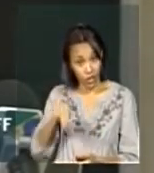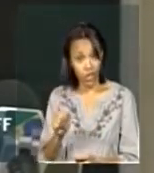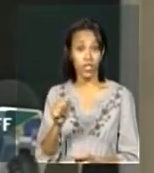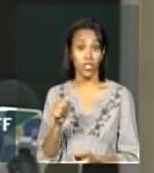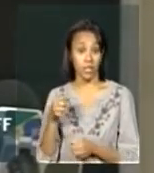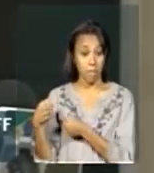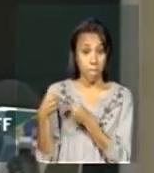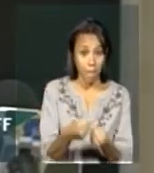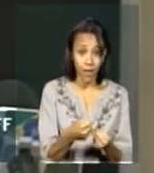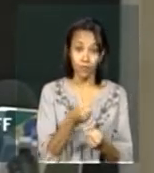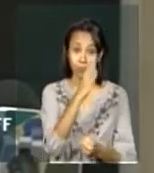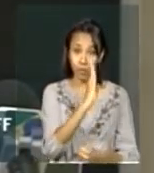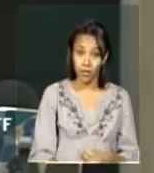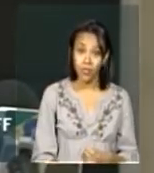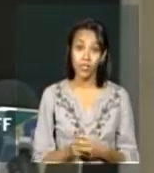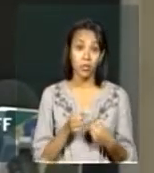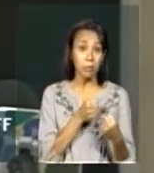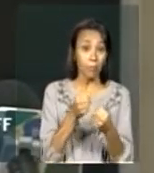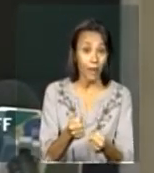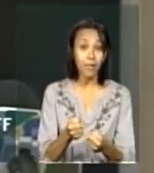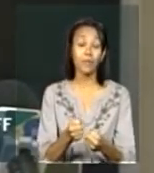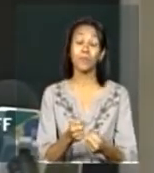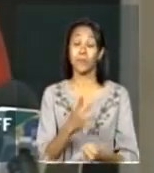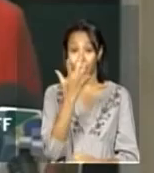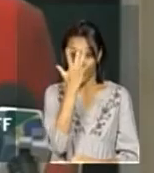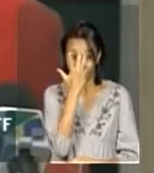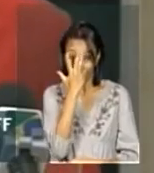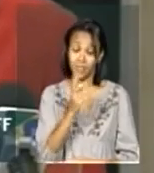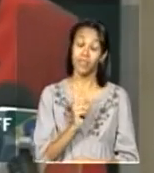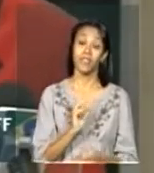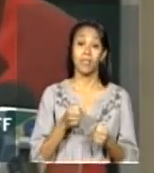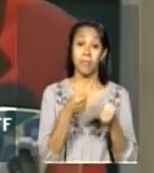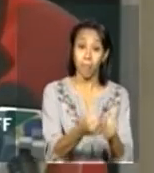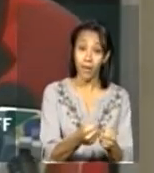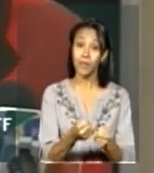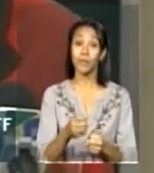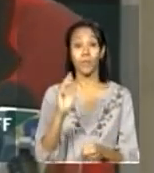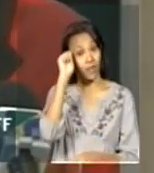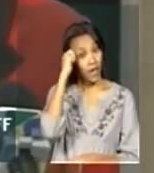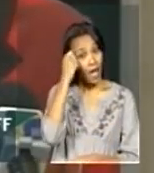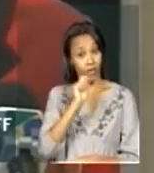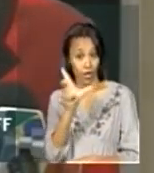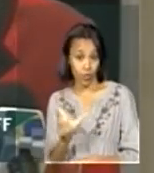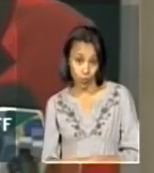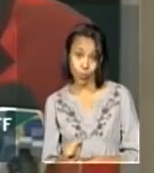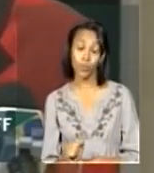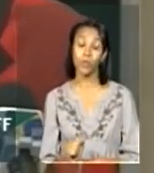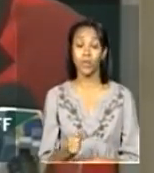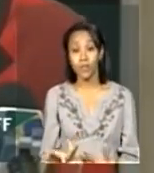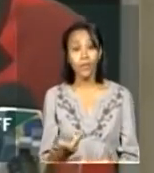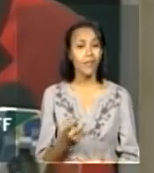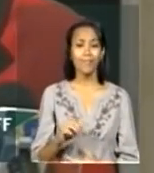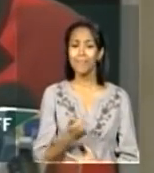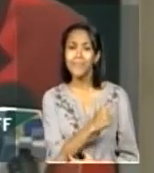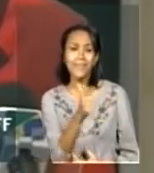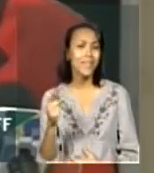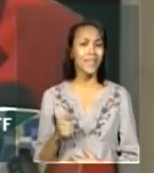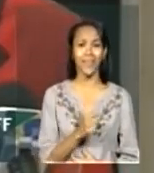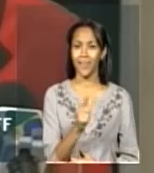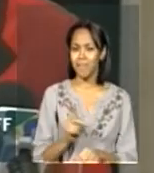impactou no Brasil, impactou na Índia, né? Impactou na África do Sul. Não há um país que